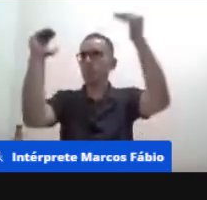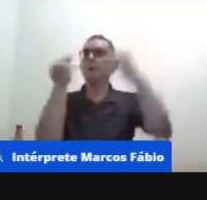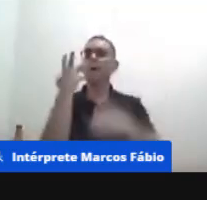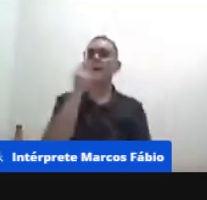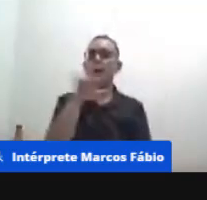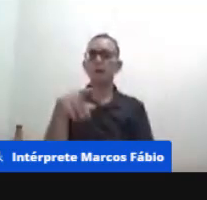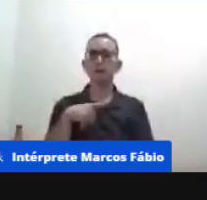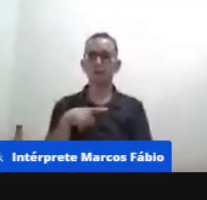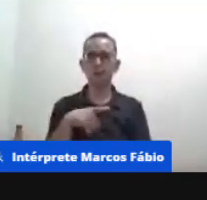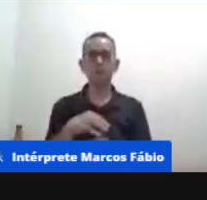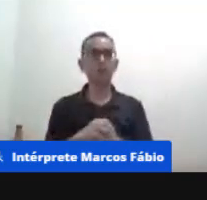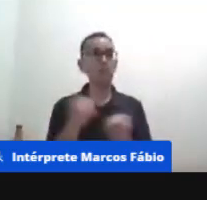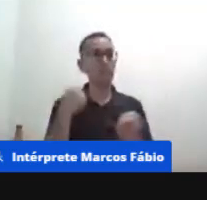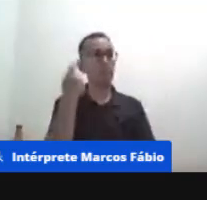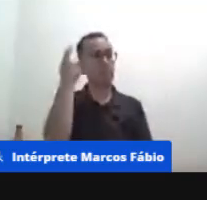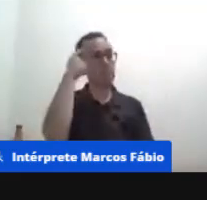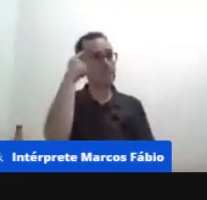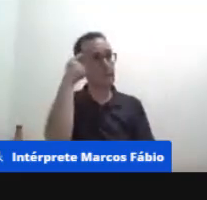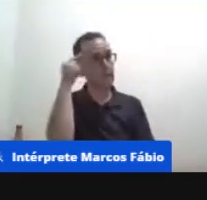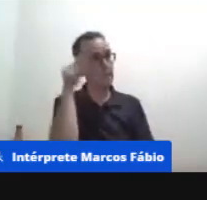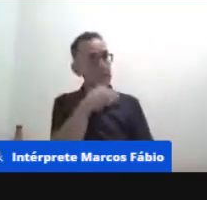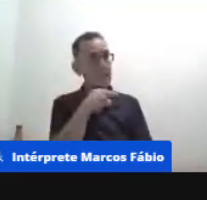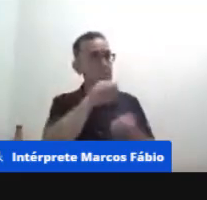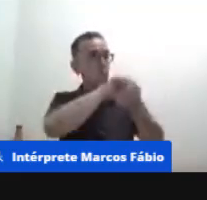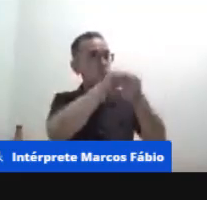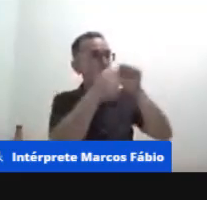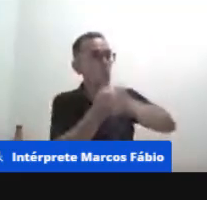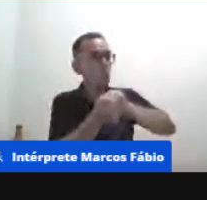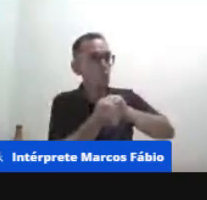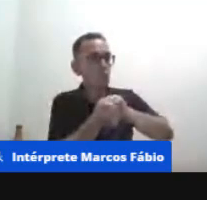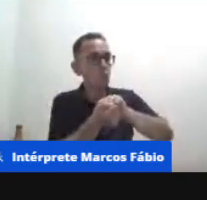gente precisa pensar nessa contextualização de idade